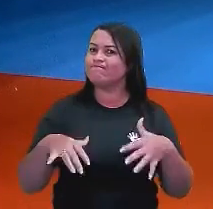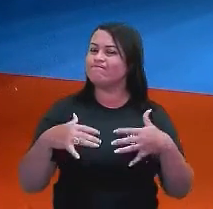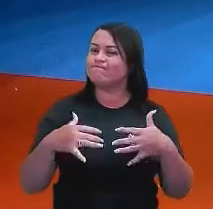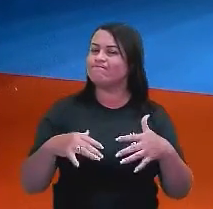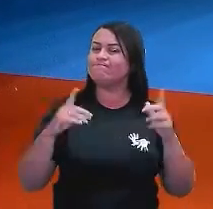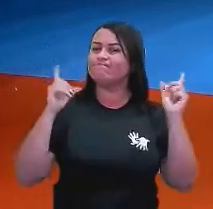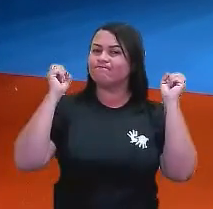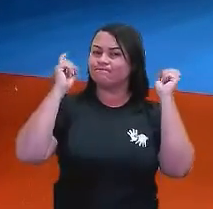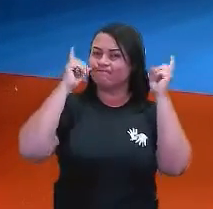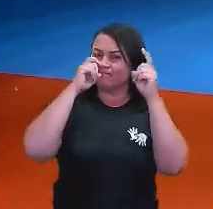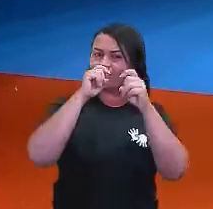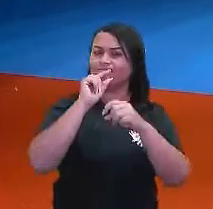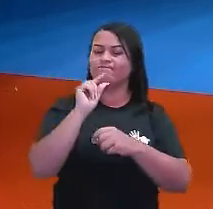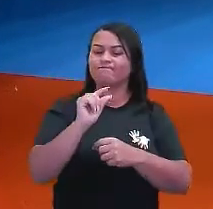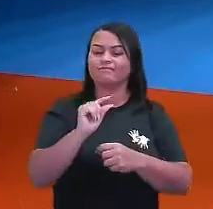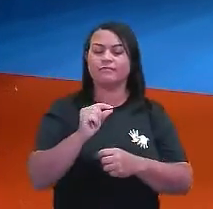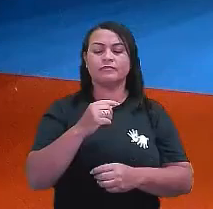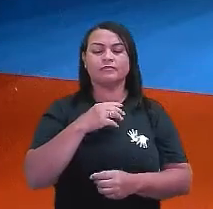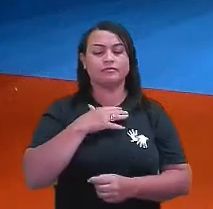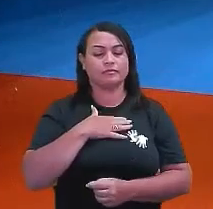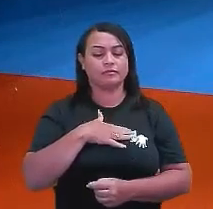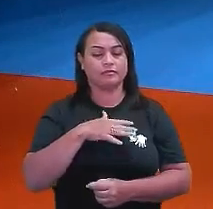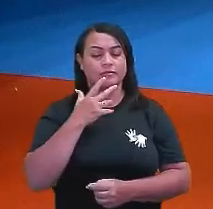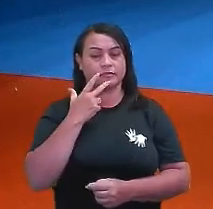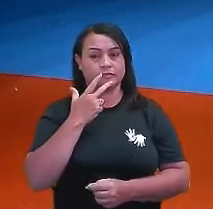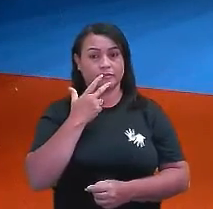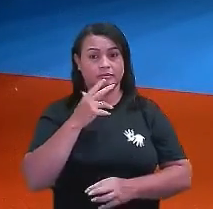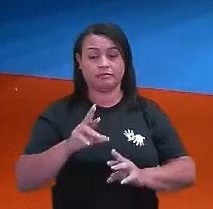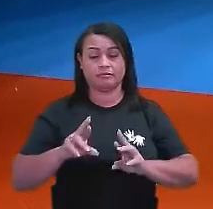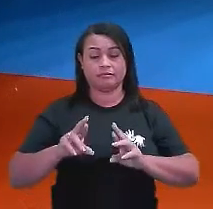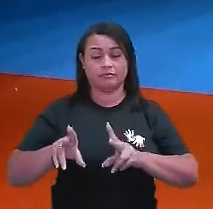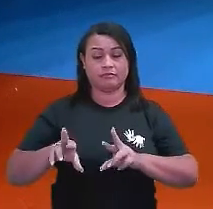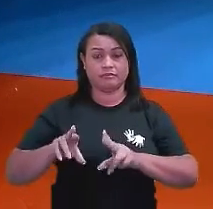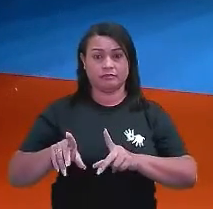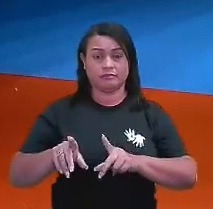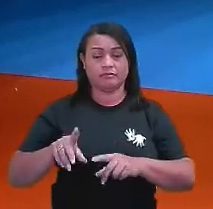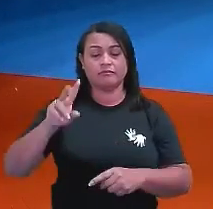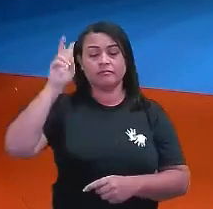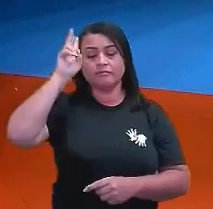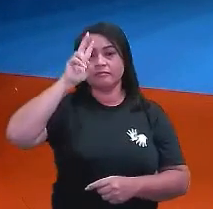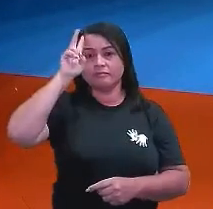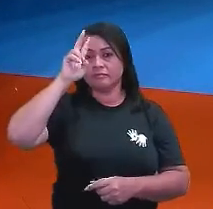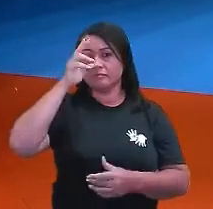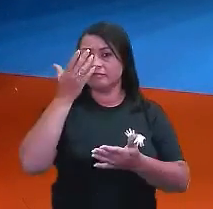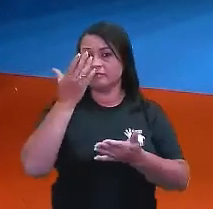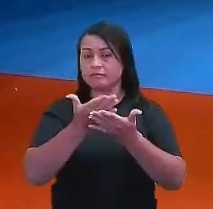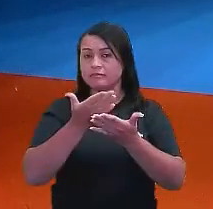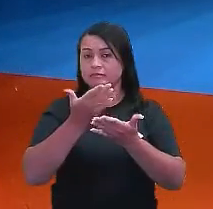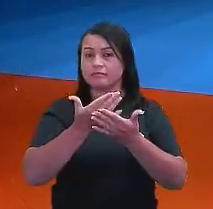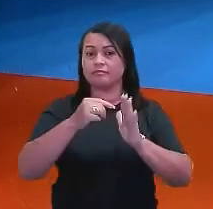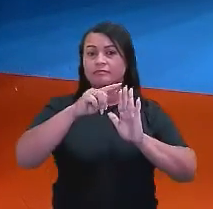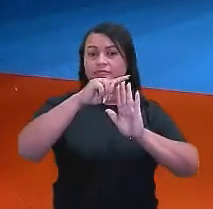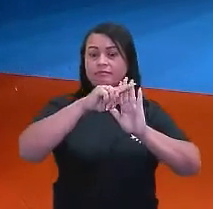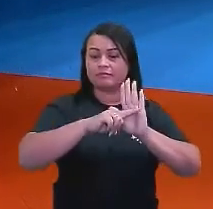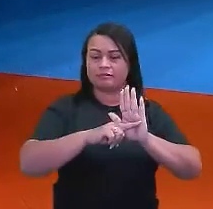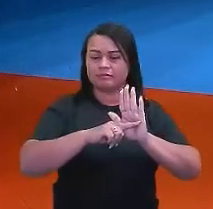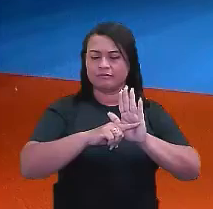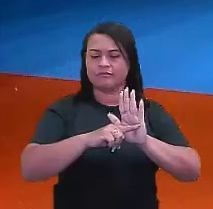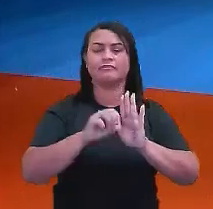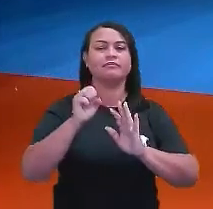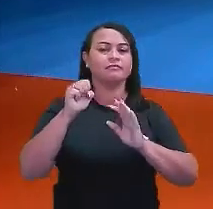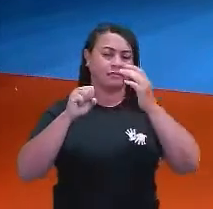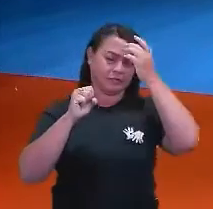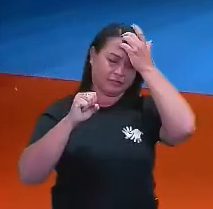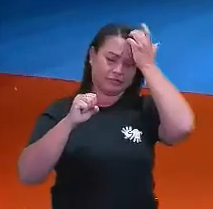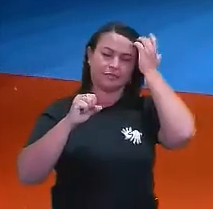mais difícil. Veja, quando eu falo diferença, lembra das nossas aulinhas de subtração? Isso